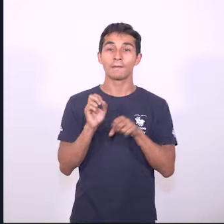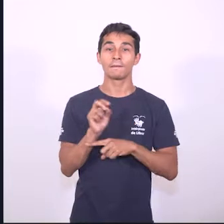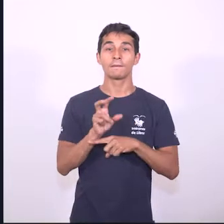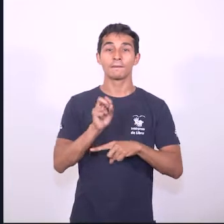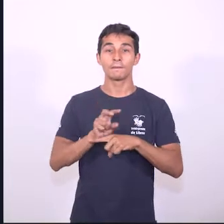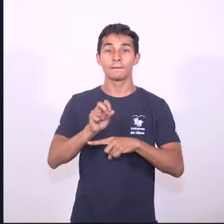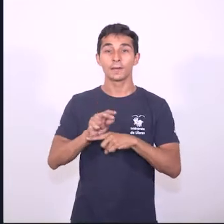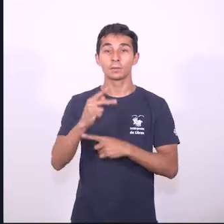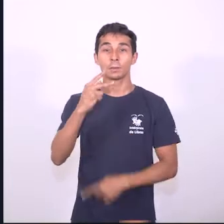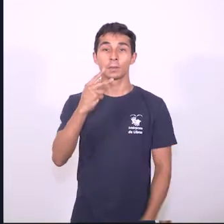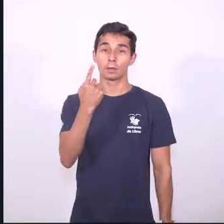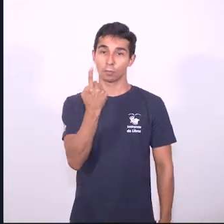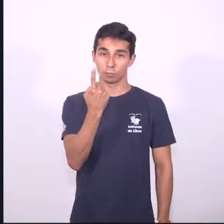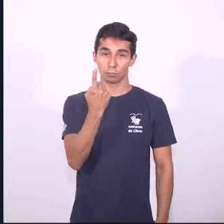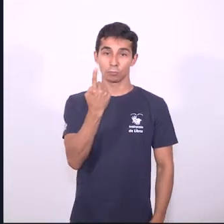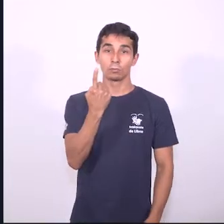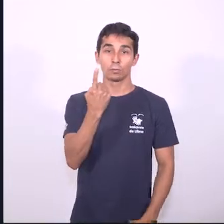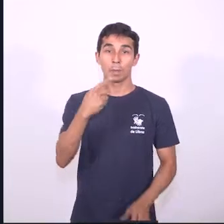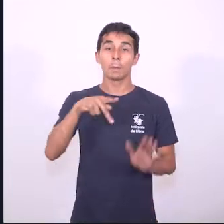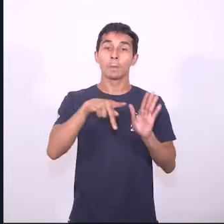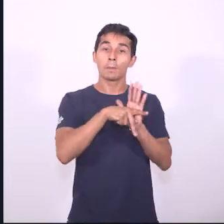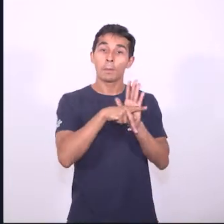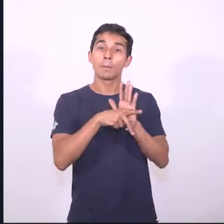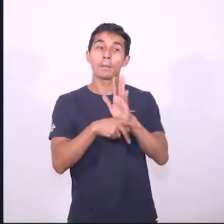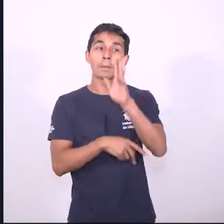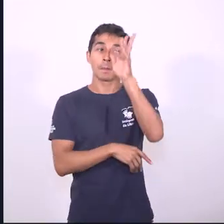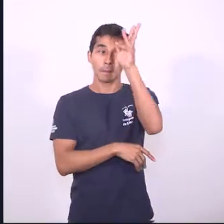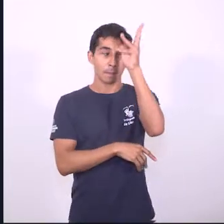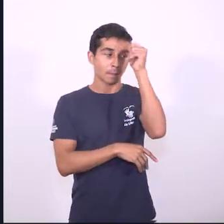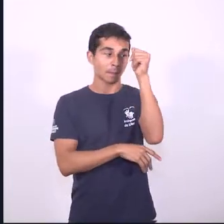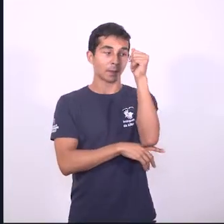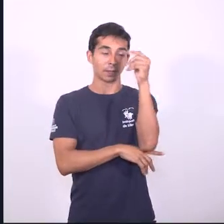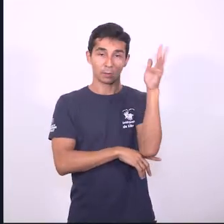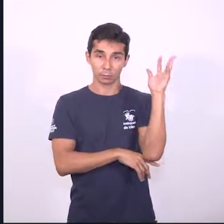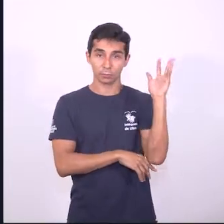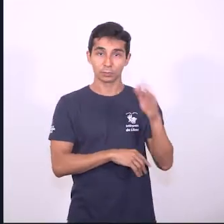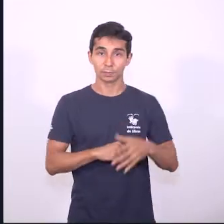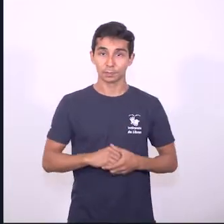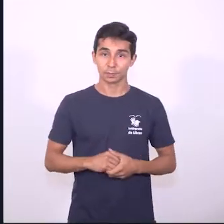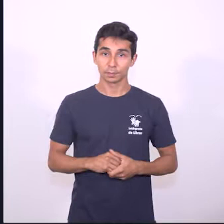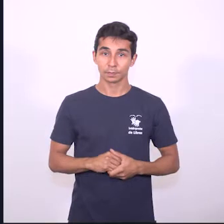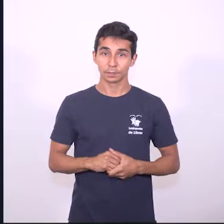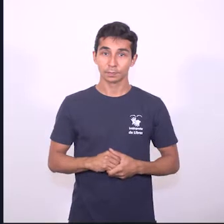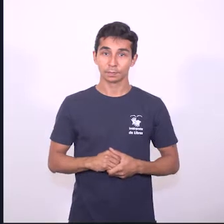de Manaus. E 6,8%